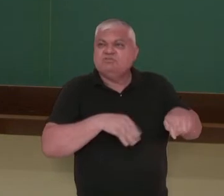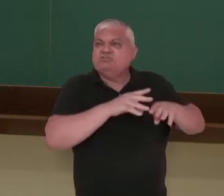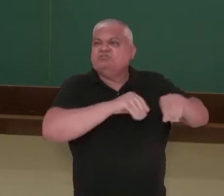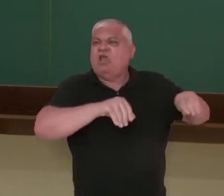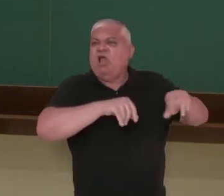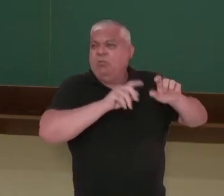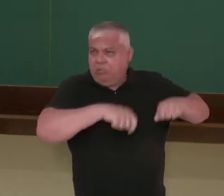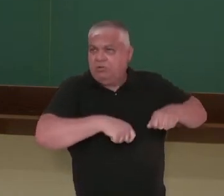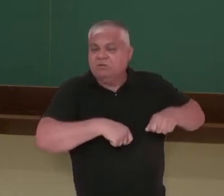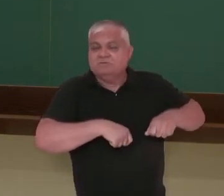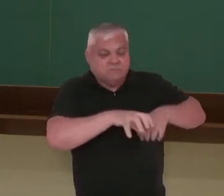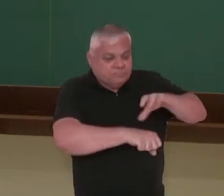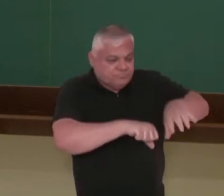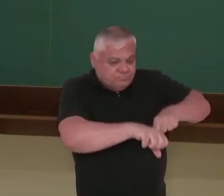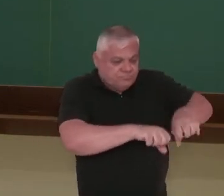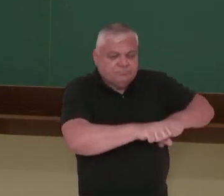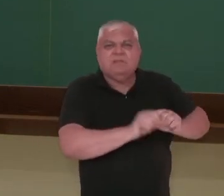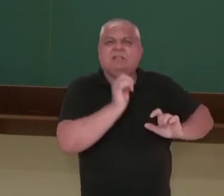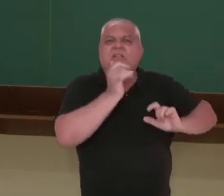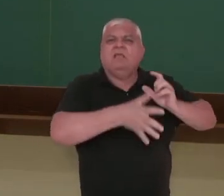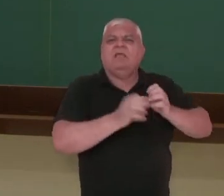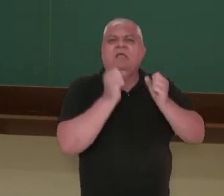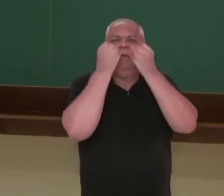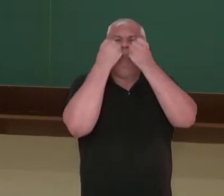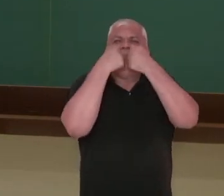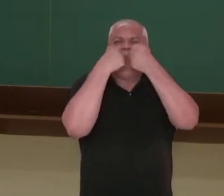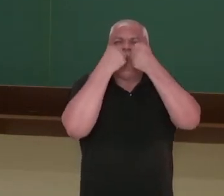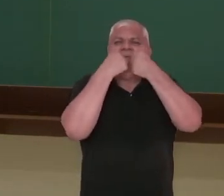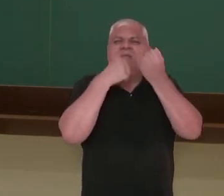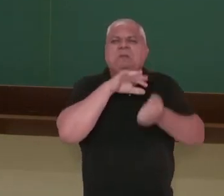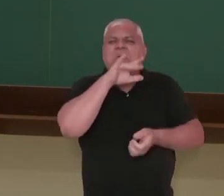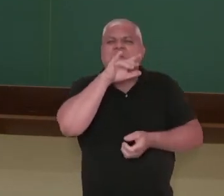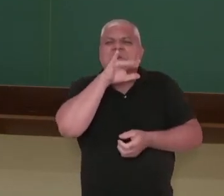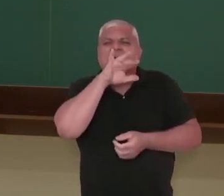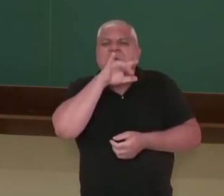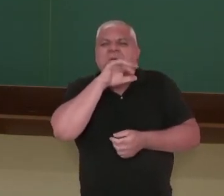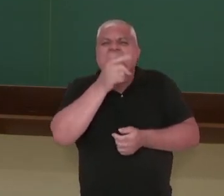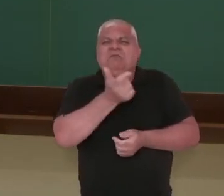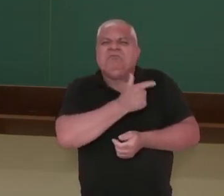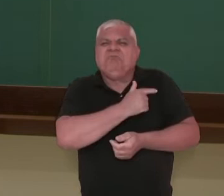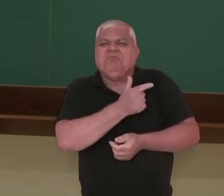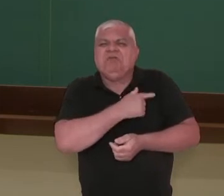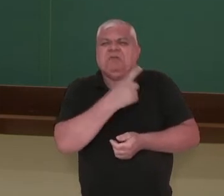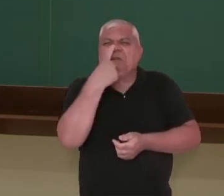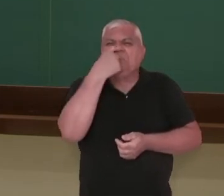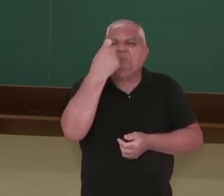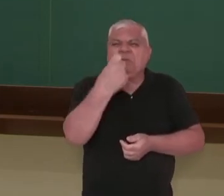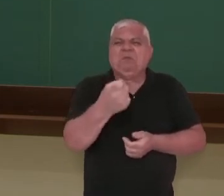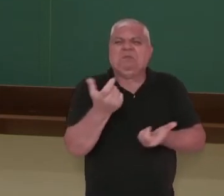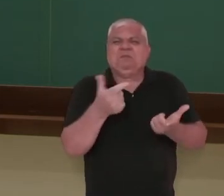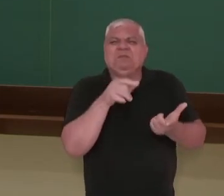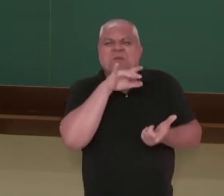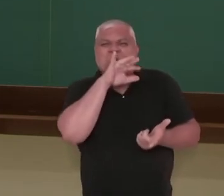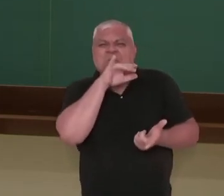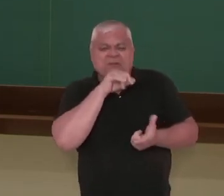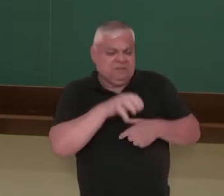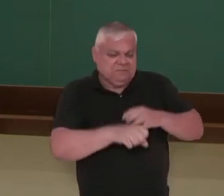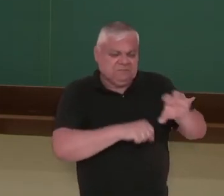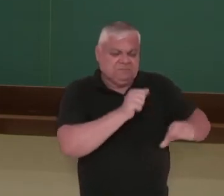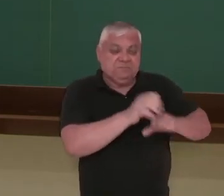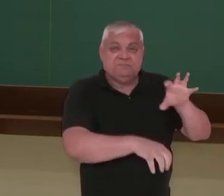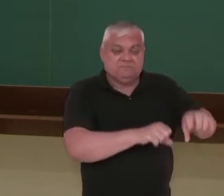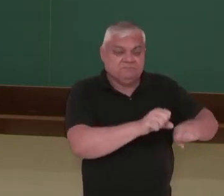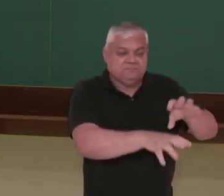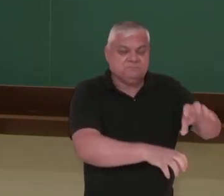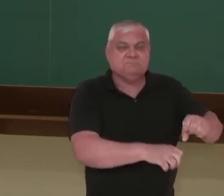que sobrava. O que sobrava? Aquele milho que, digamos, fosse milho. Aquele milho meio podre, aquele milho com baixa qualidade, aquilo que ninguém queria.